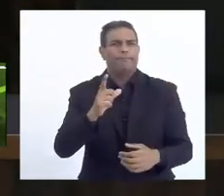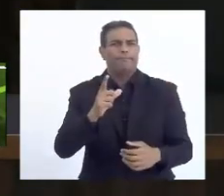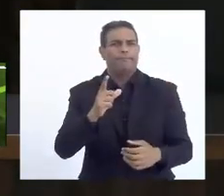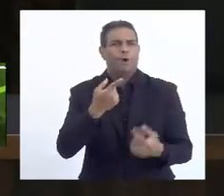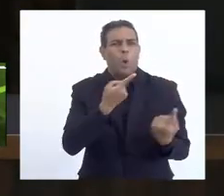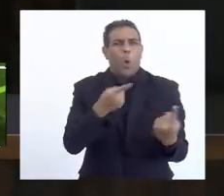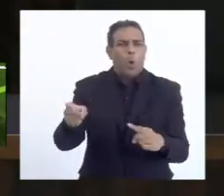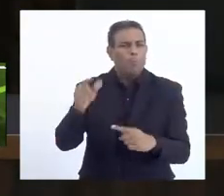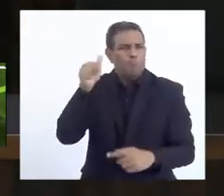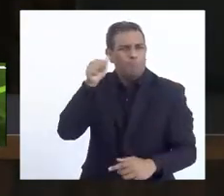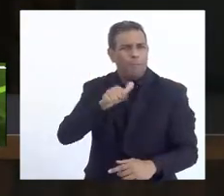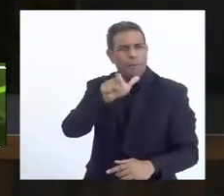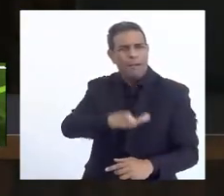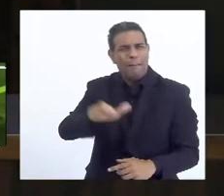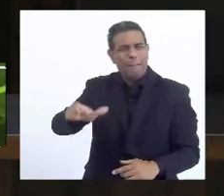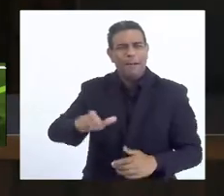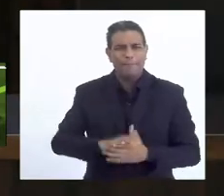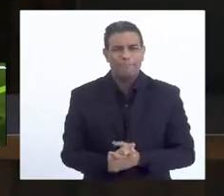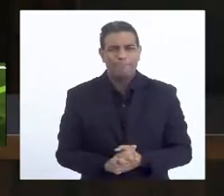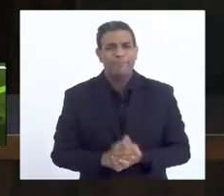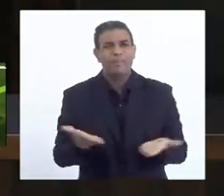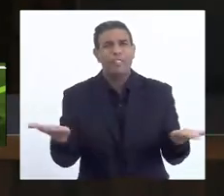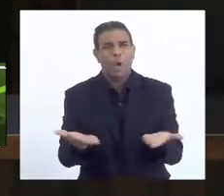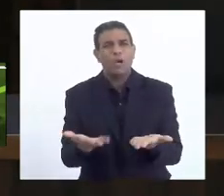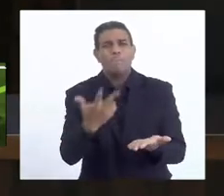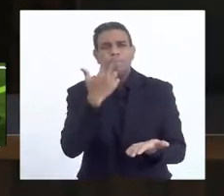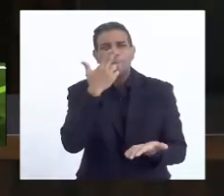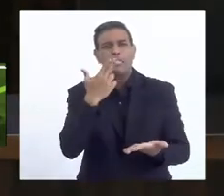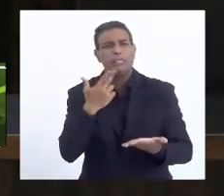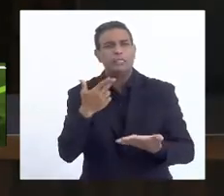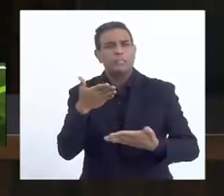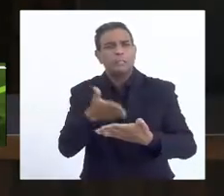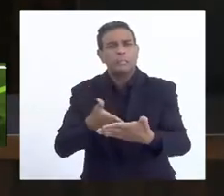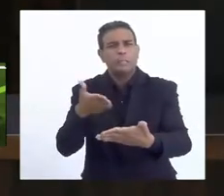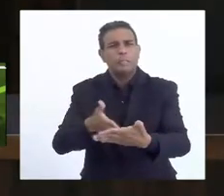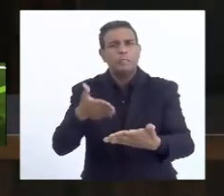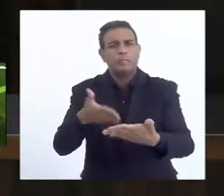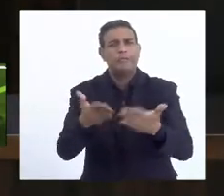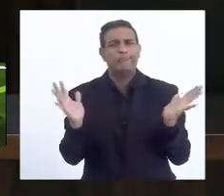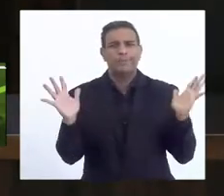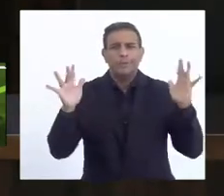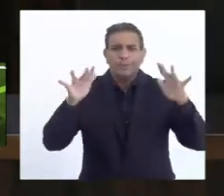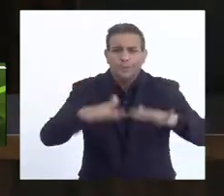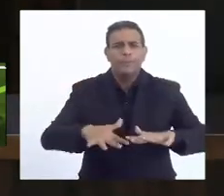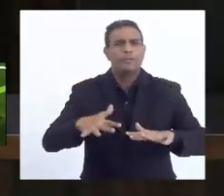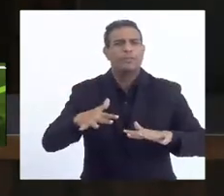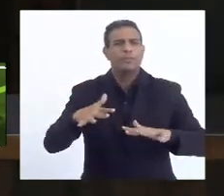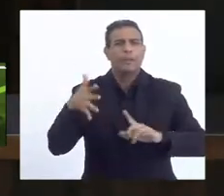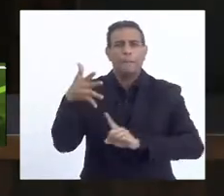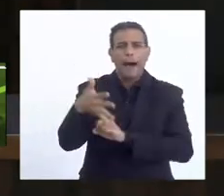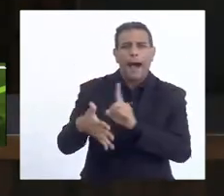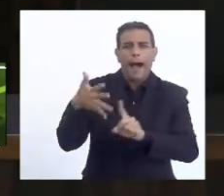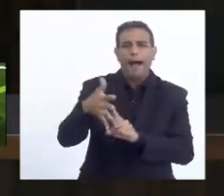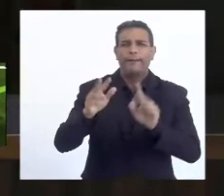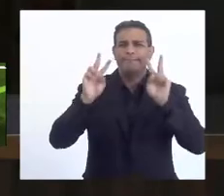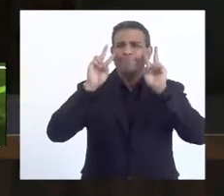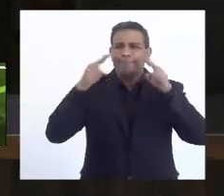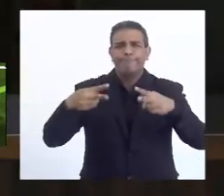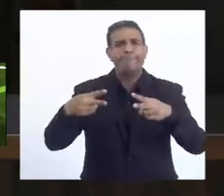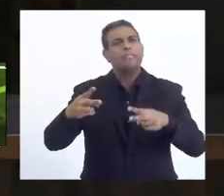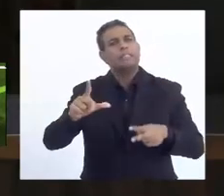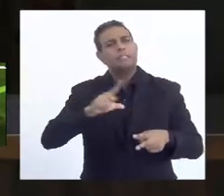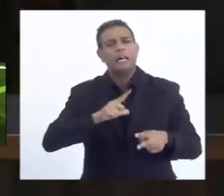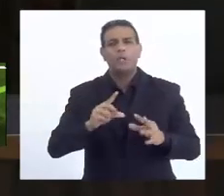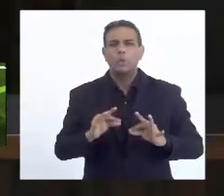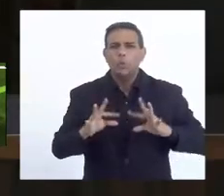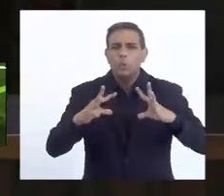que aqui nós tivemos dificuldade para trazer as nossas convidadas, porque essa é uma prática que está acontecendo